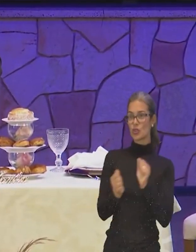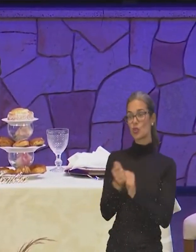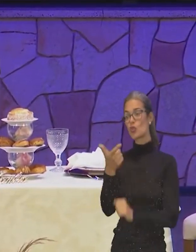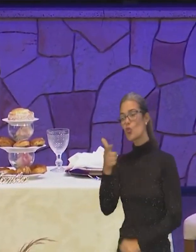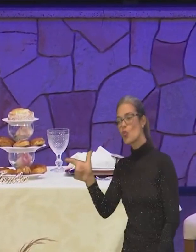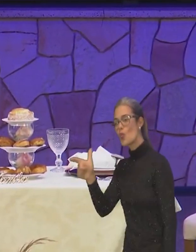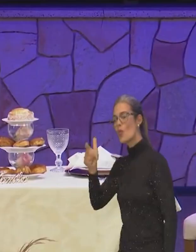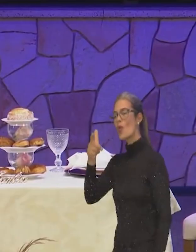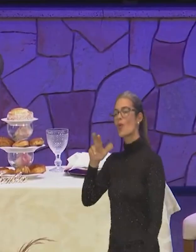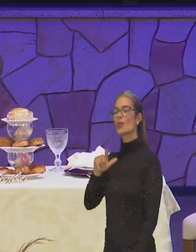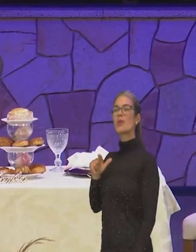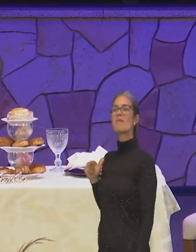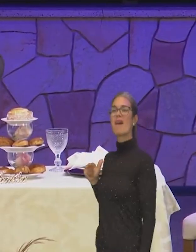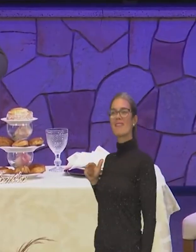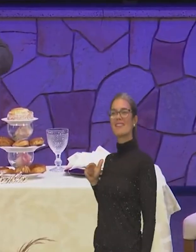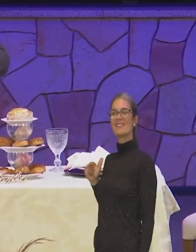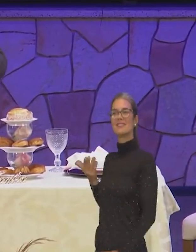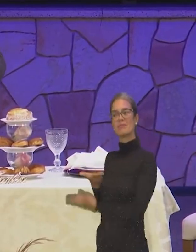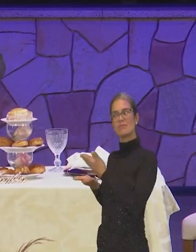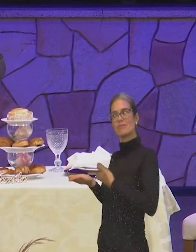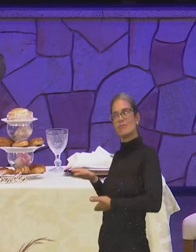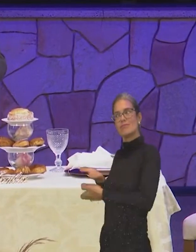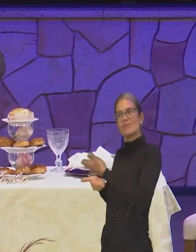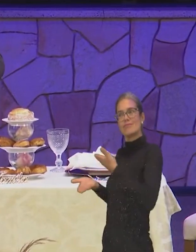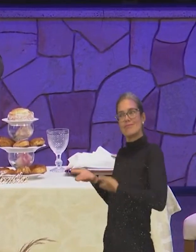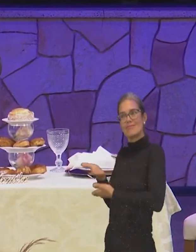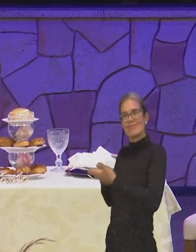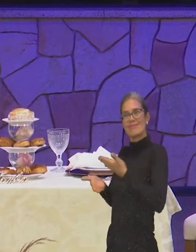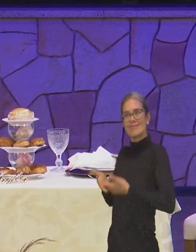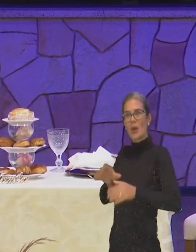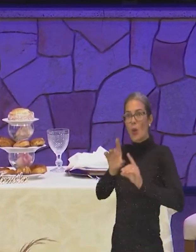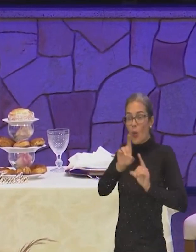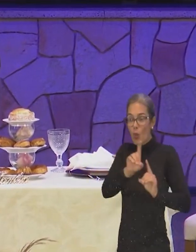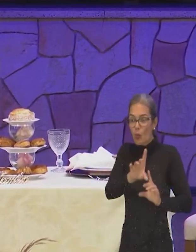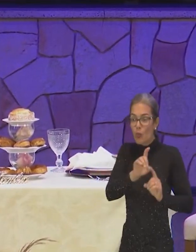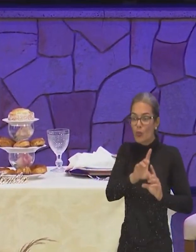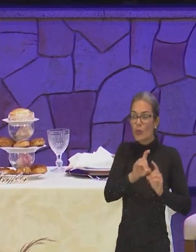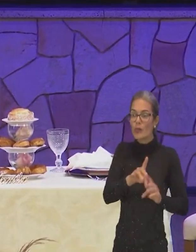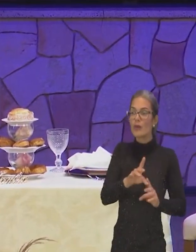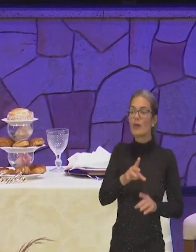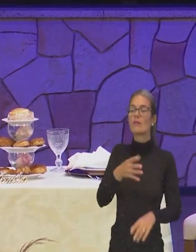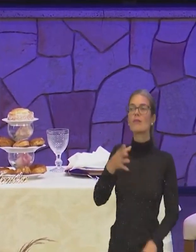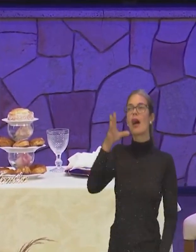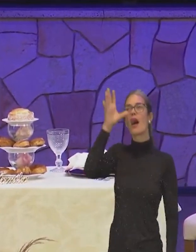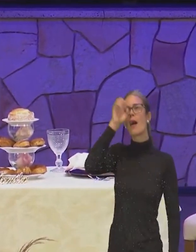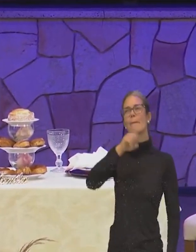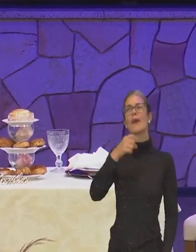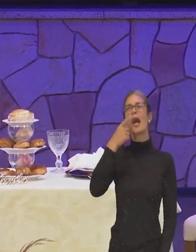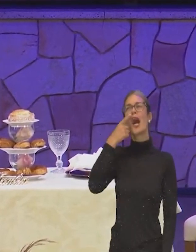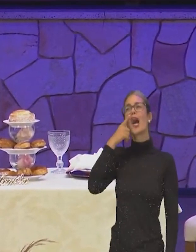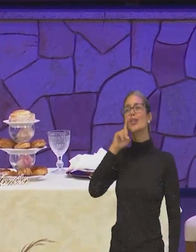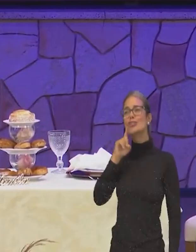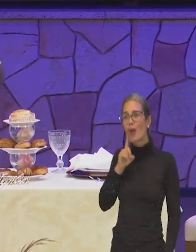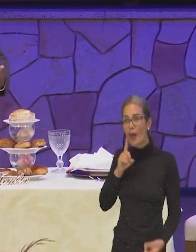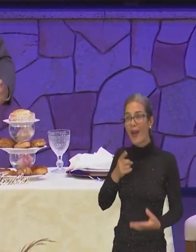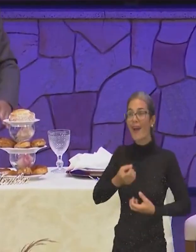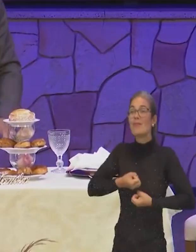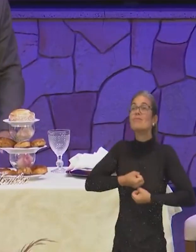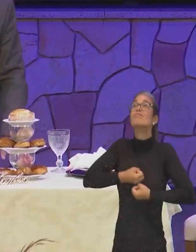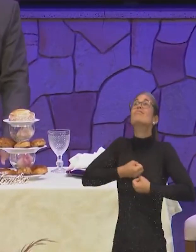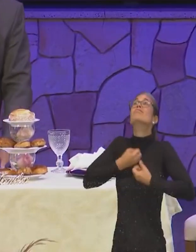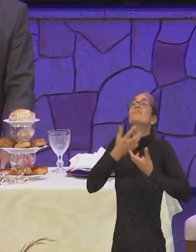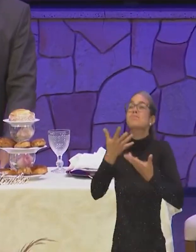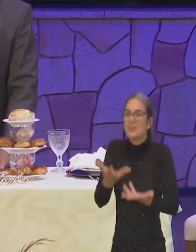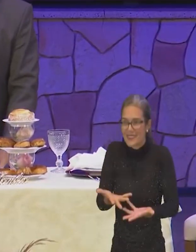É através deste momento discipular que nós aprendemos a chorar, a colocar as nossas mágoas, porque